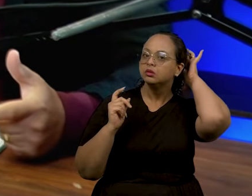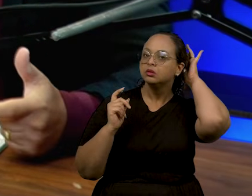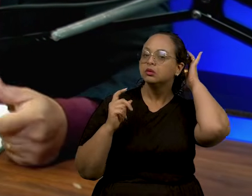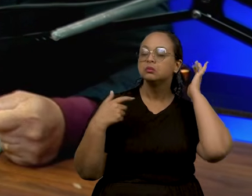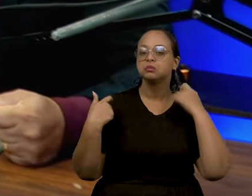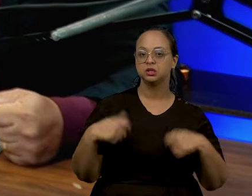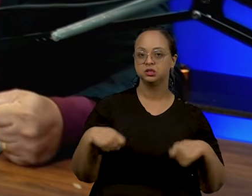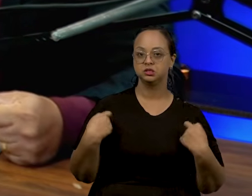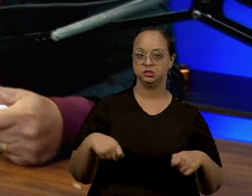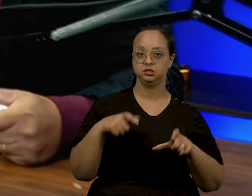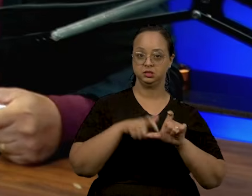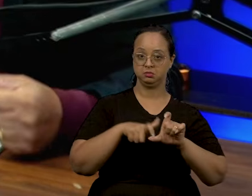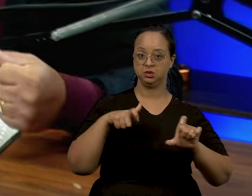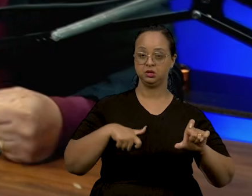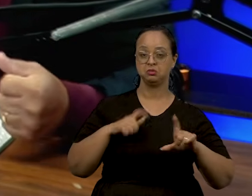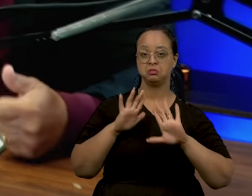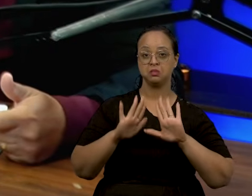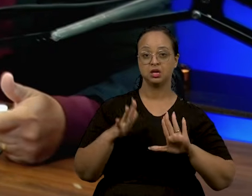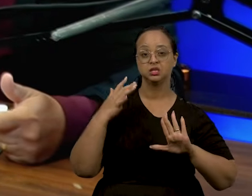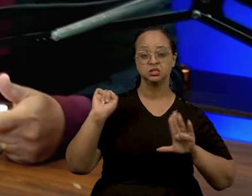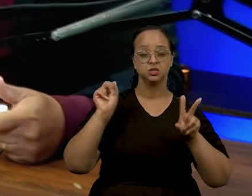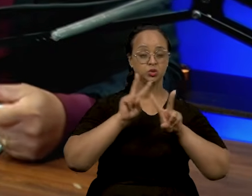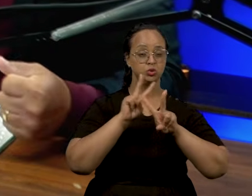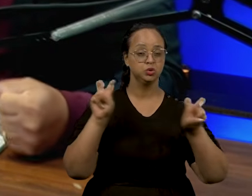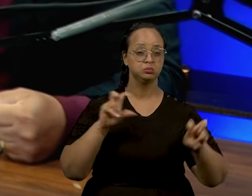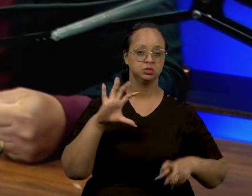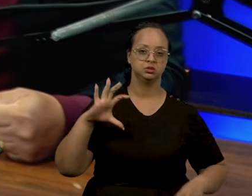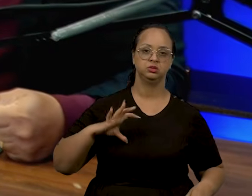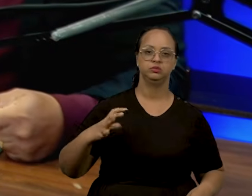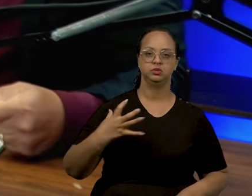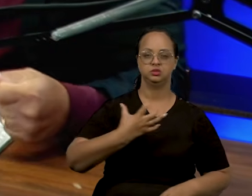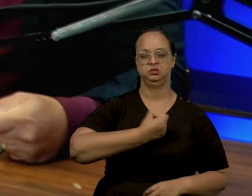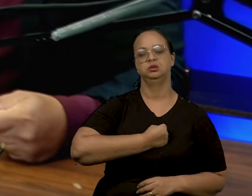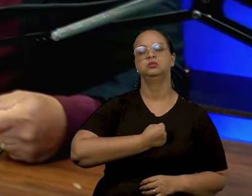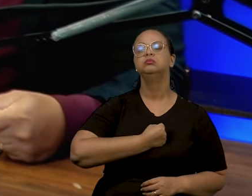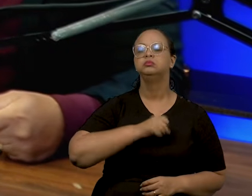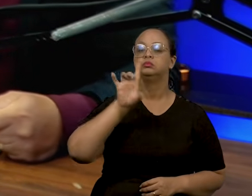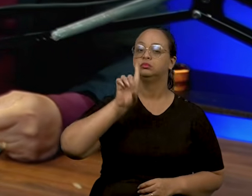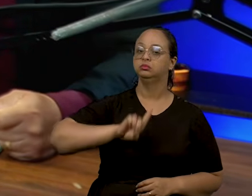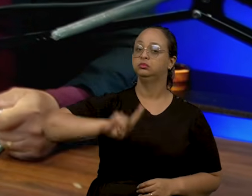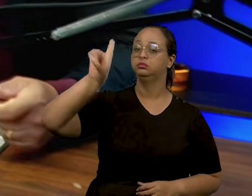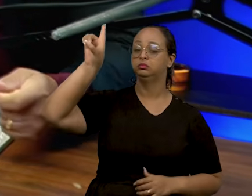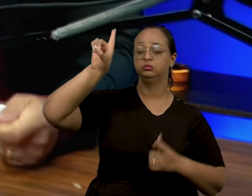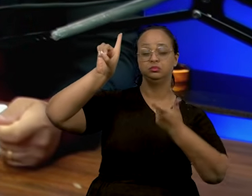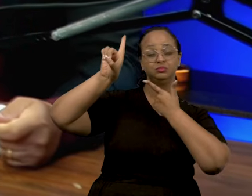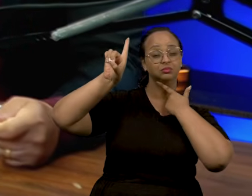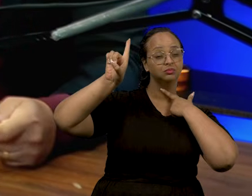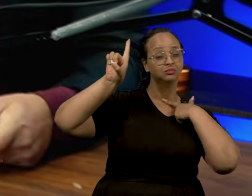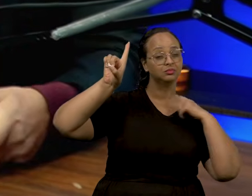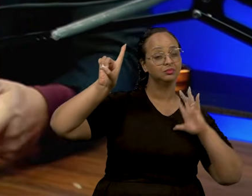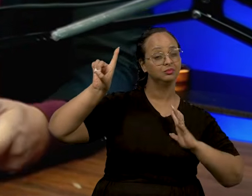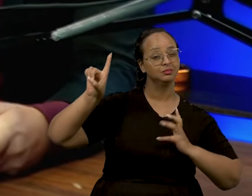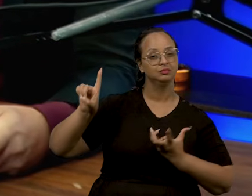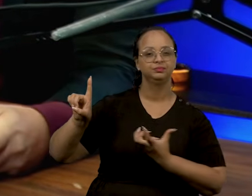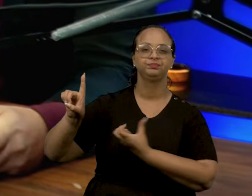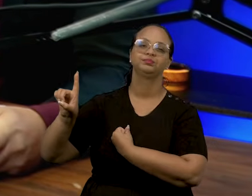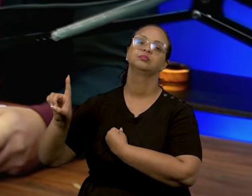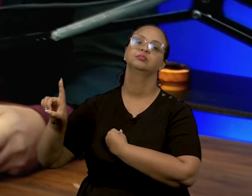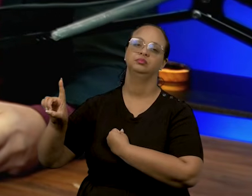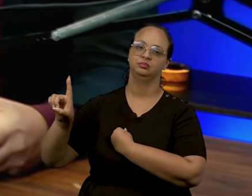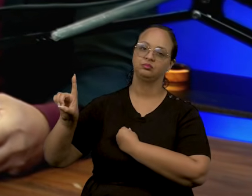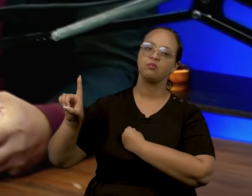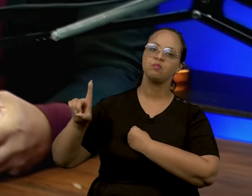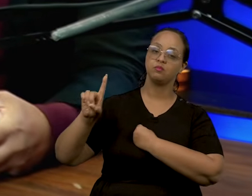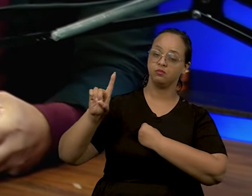de salvação, o desejo de Deus de salvar o homem ele é tão grande que ele é o juiz e ele é o advogado.